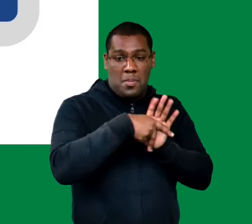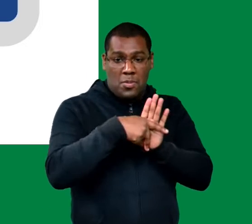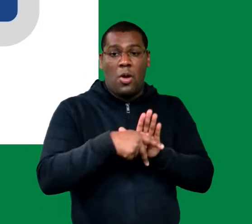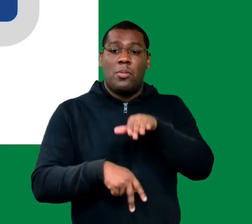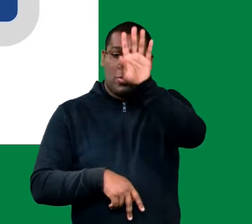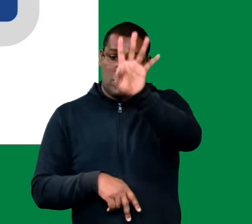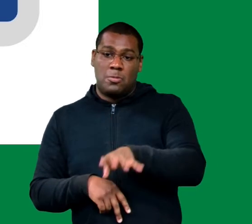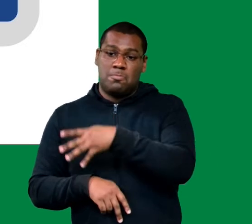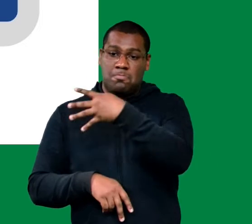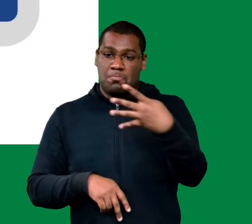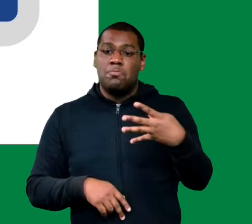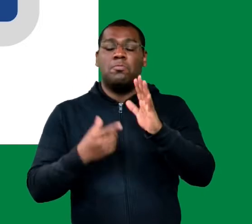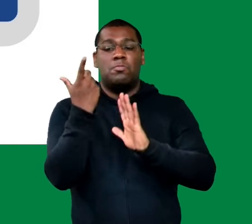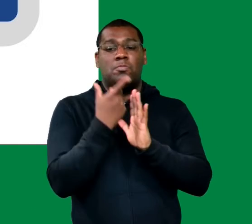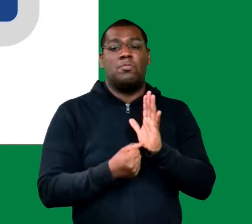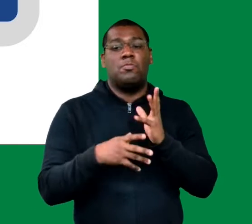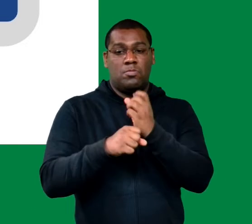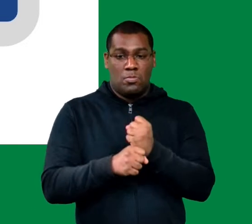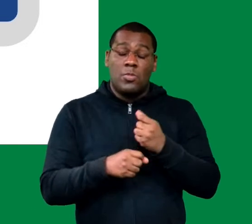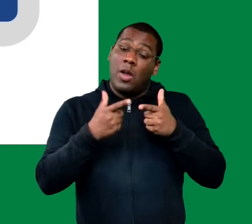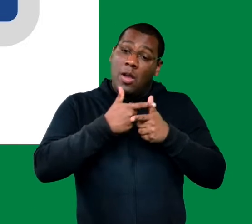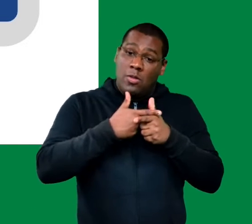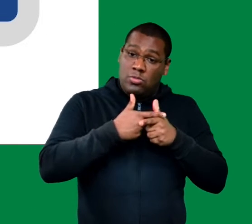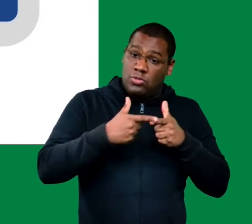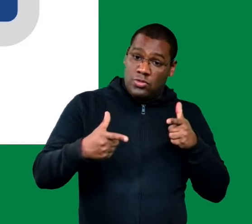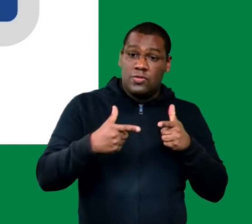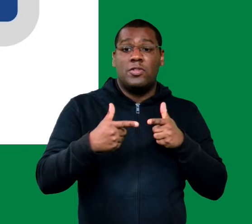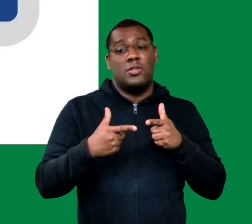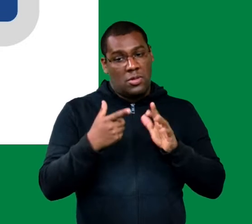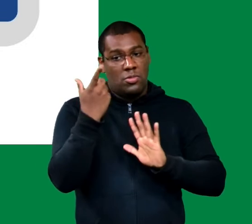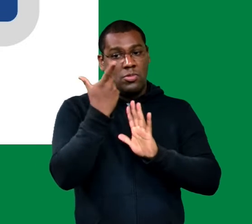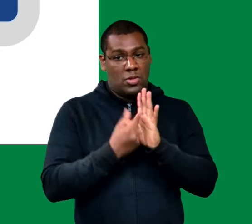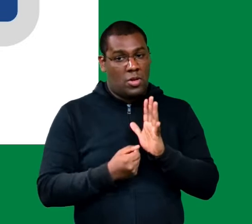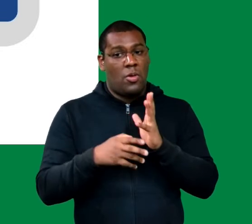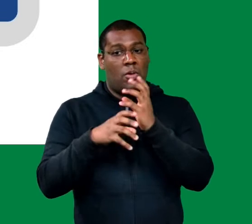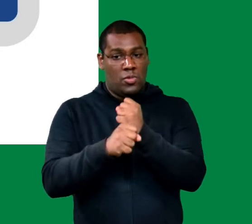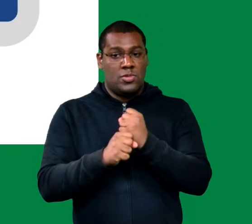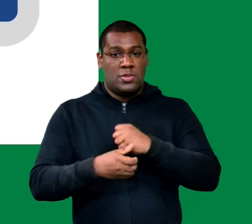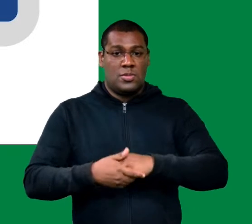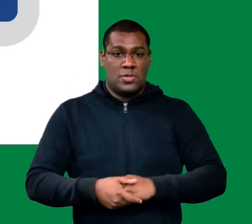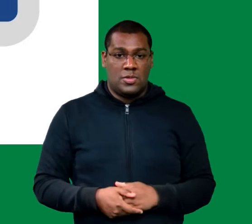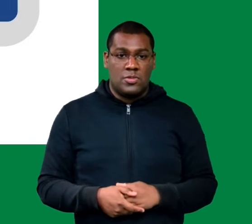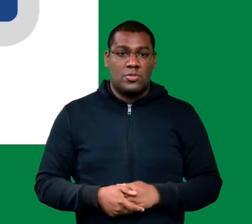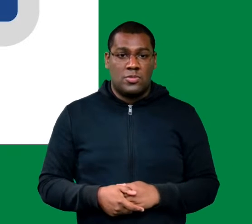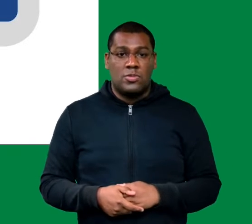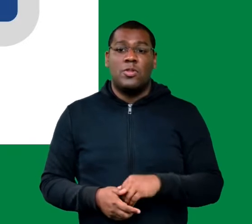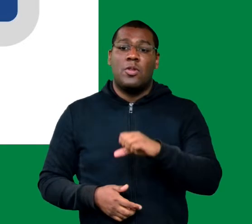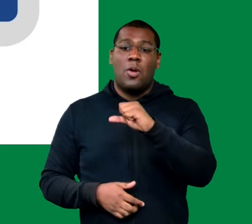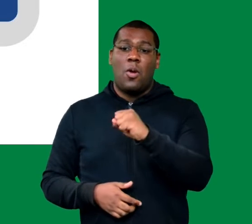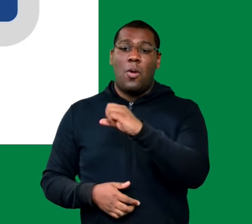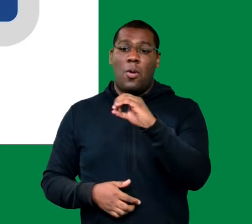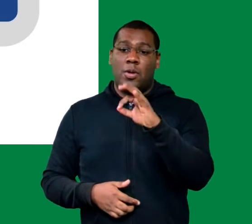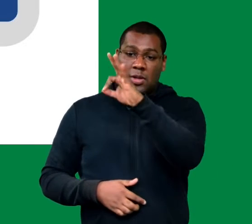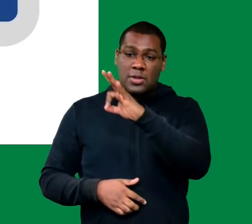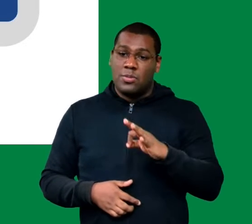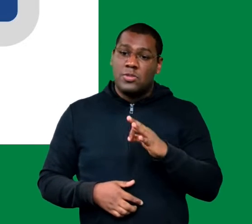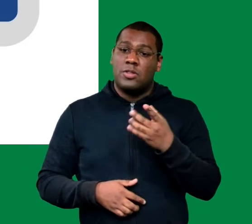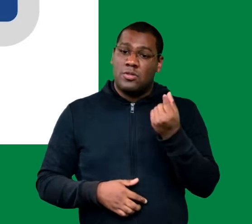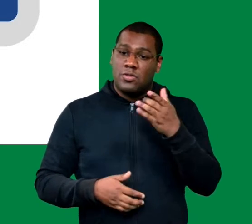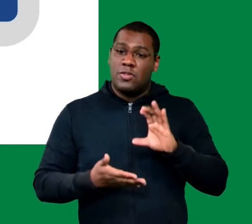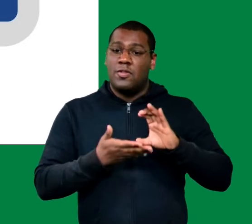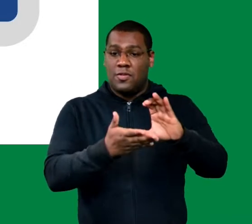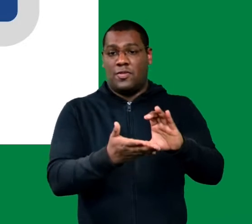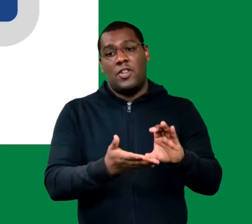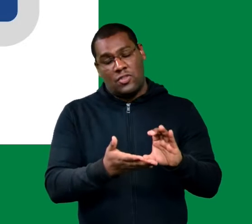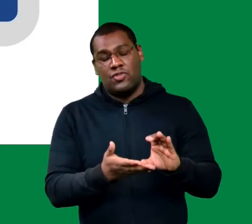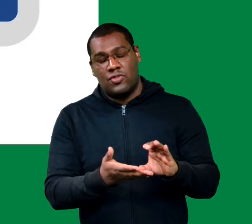que é dividido esses valores, define-se assistência e o restante 80% para funcionamento, 10% para reitoria, 10% para